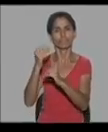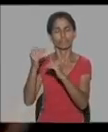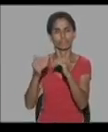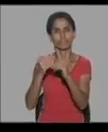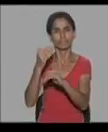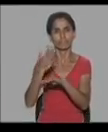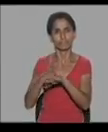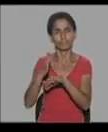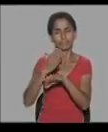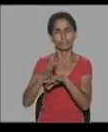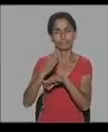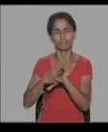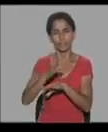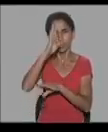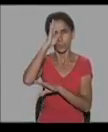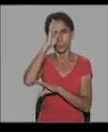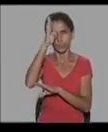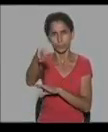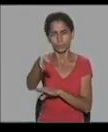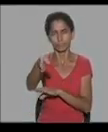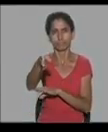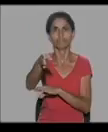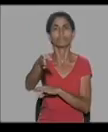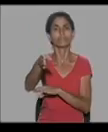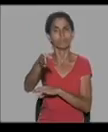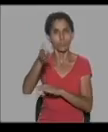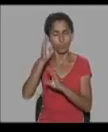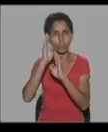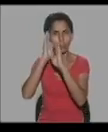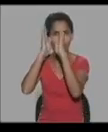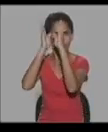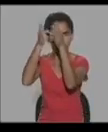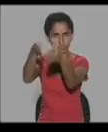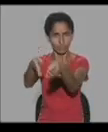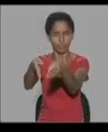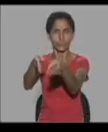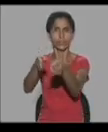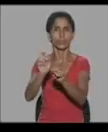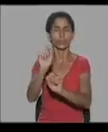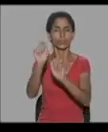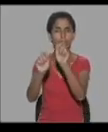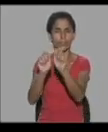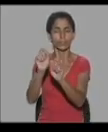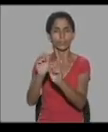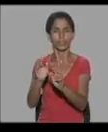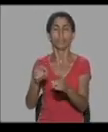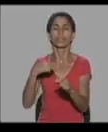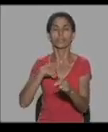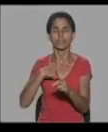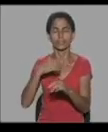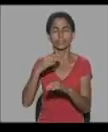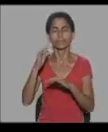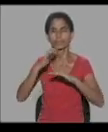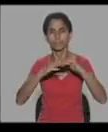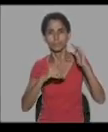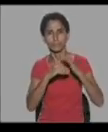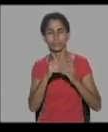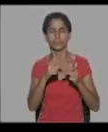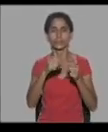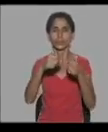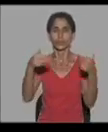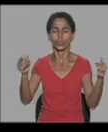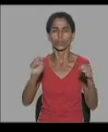dá um norte, né? Ele começa a te dar um norte, porque você se apodera de